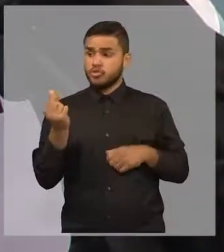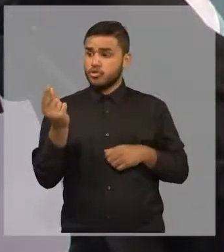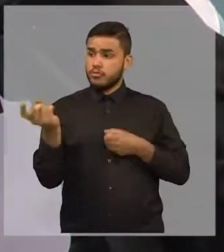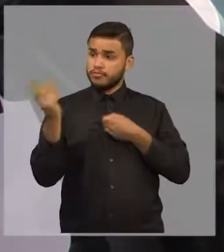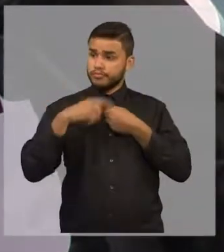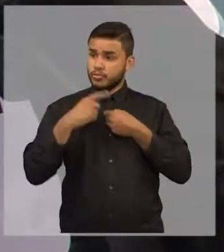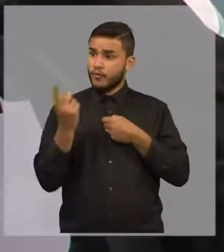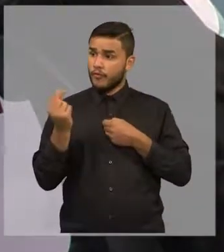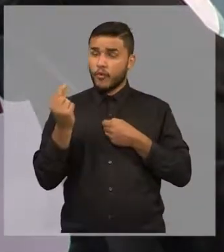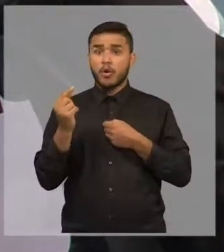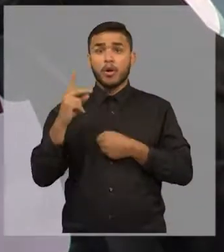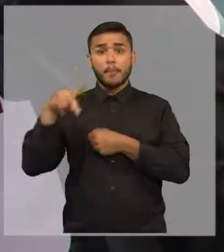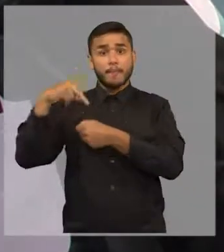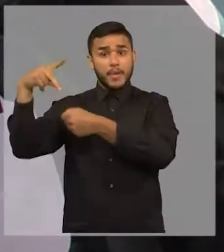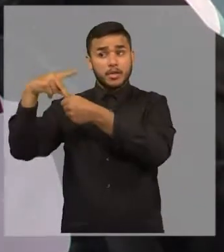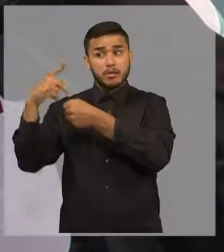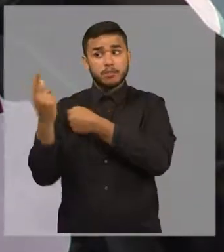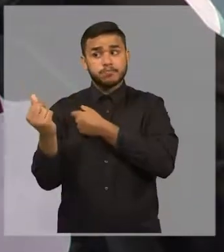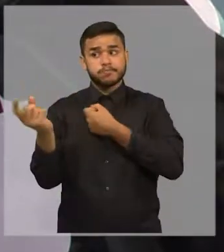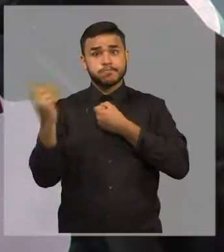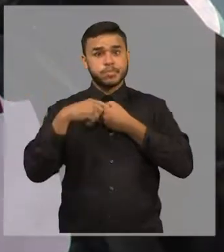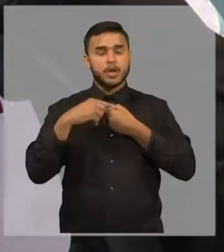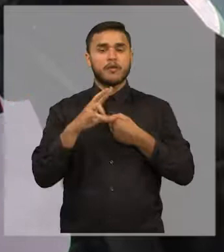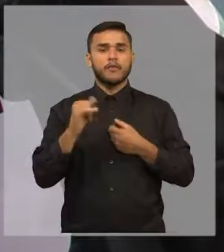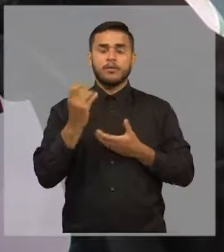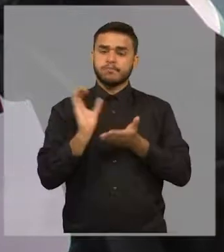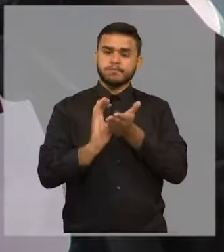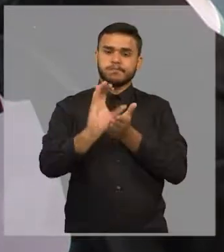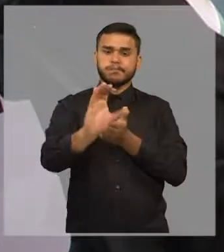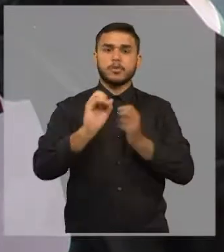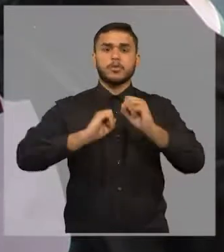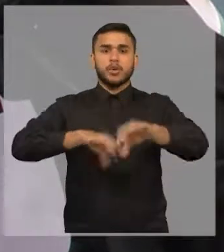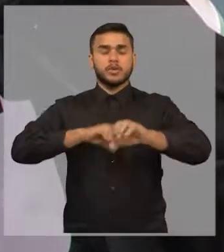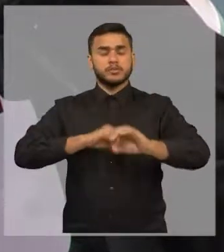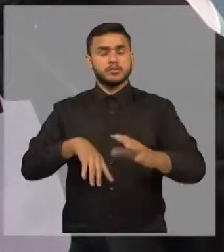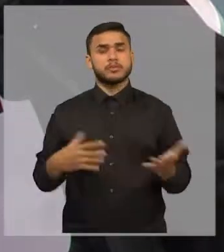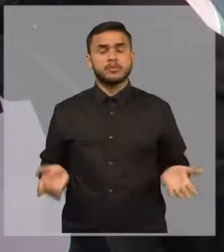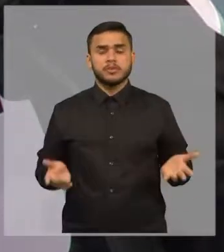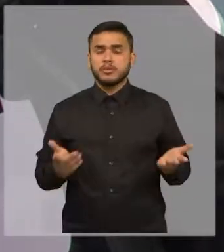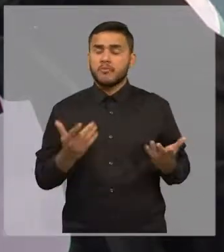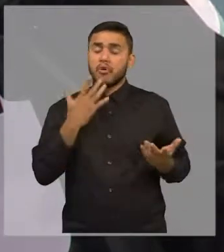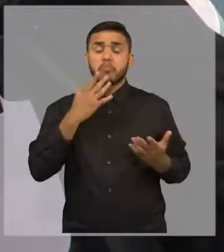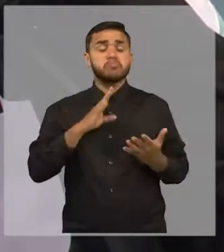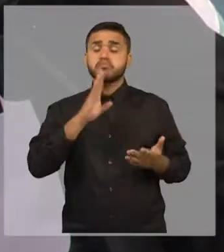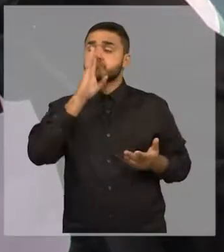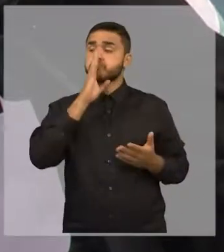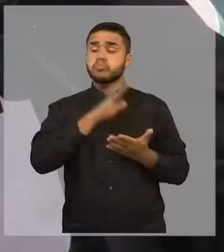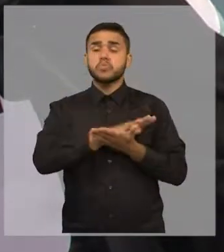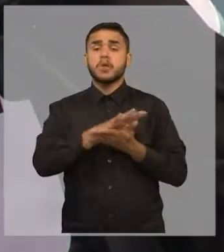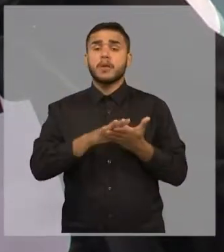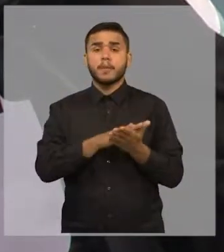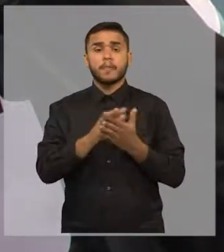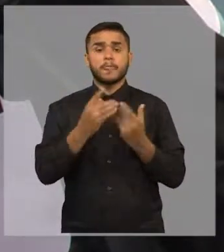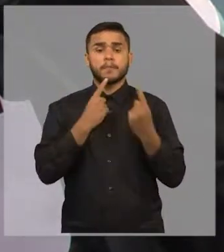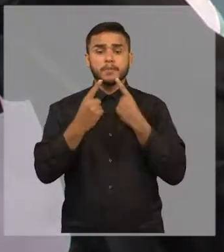devolver, então a gente vai investir em educação. Não houve essa negociação. Ele não negocia. E ele disse ontem. Esse discurso, não tem